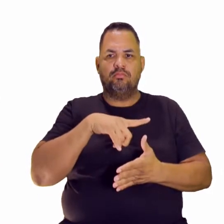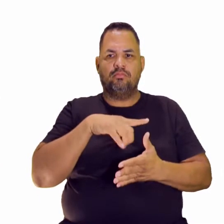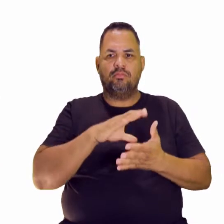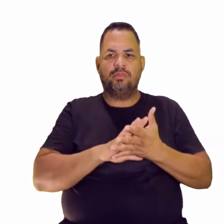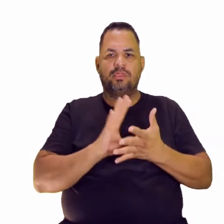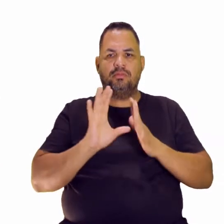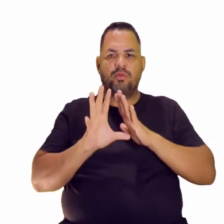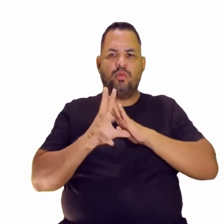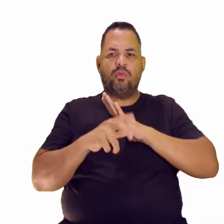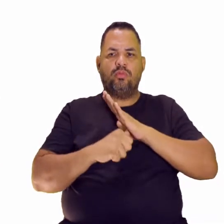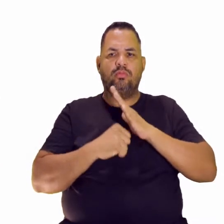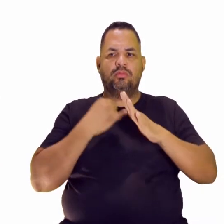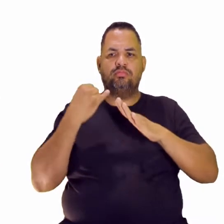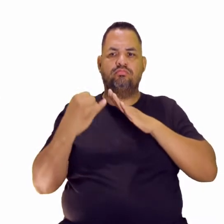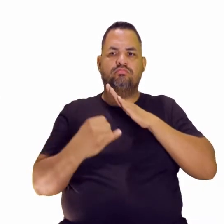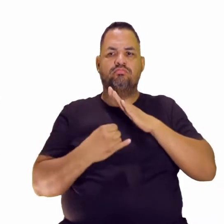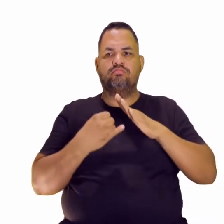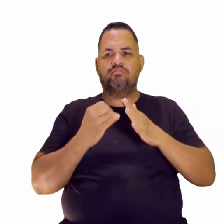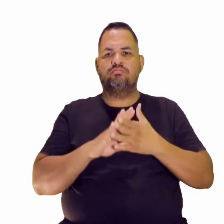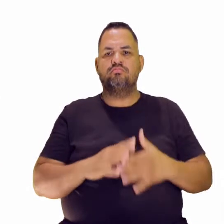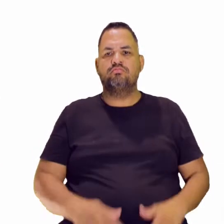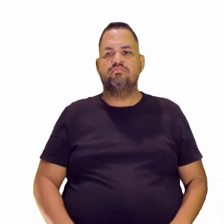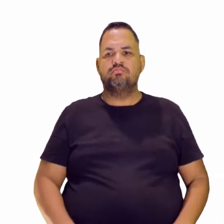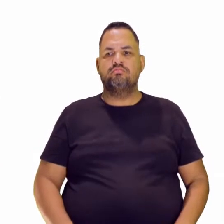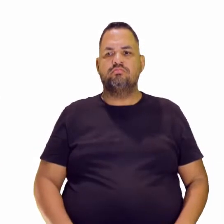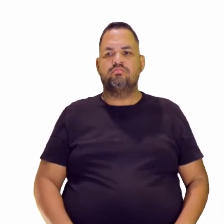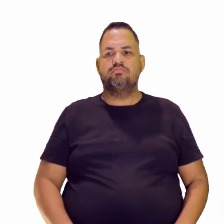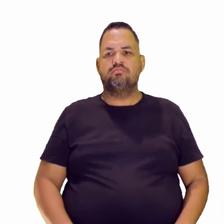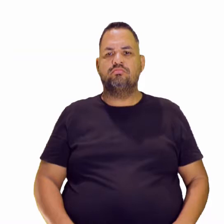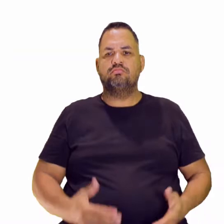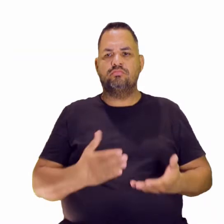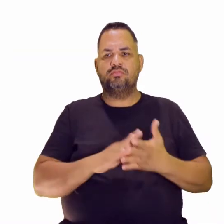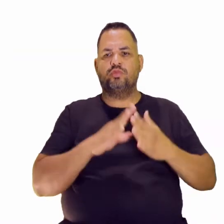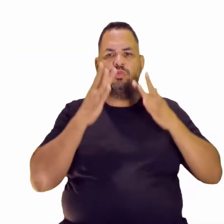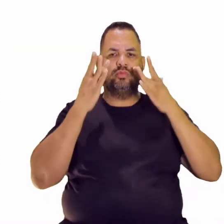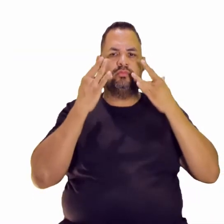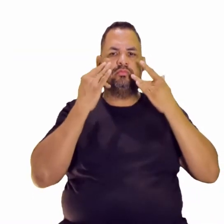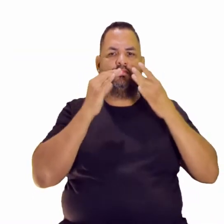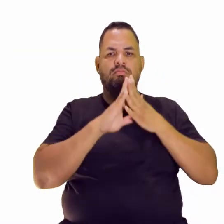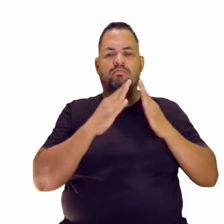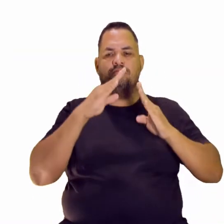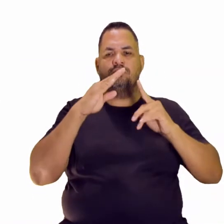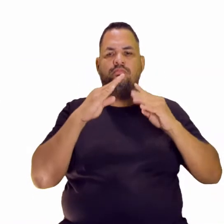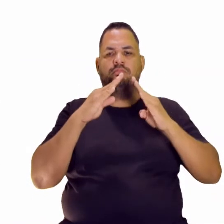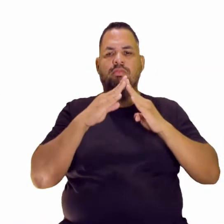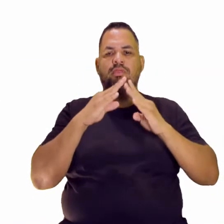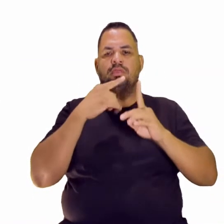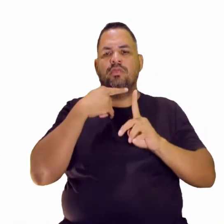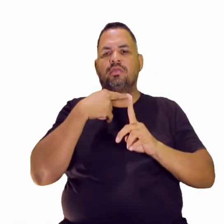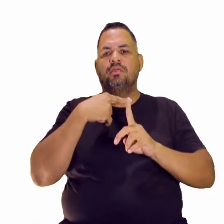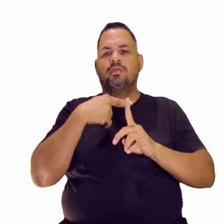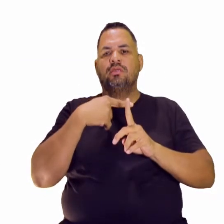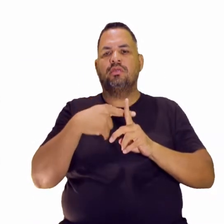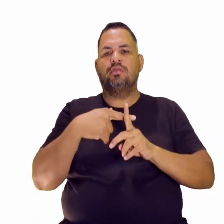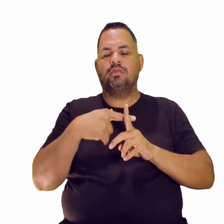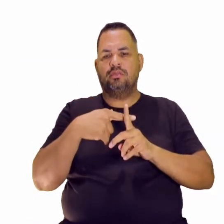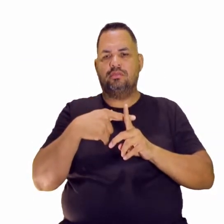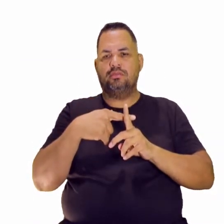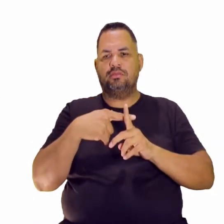as instituições na peça, a igreja e o casamento,